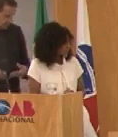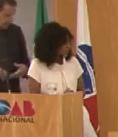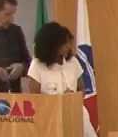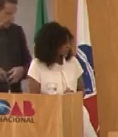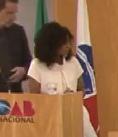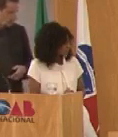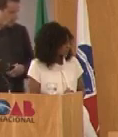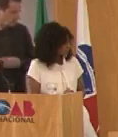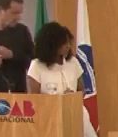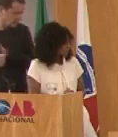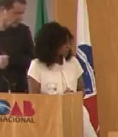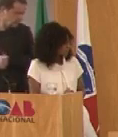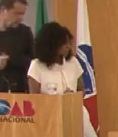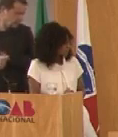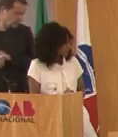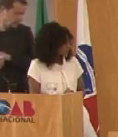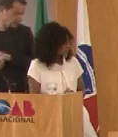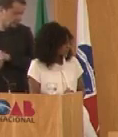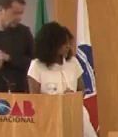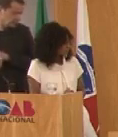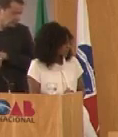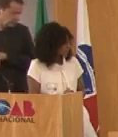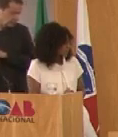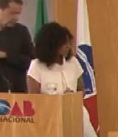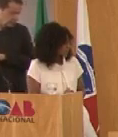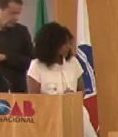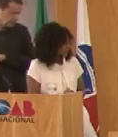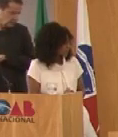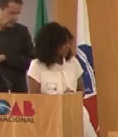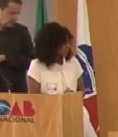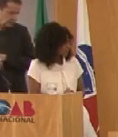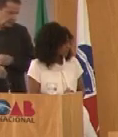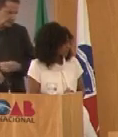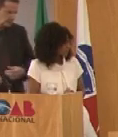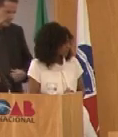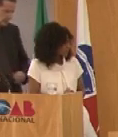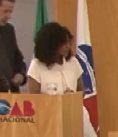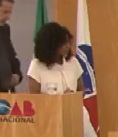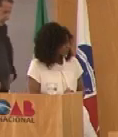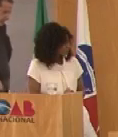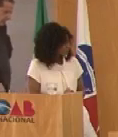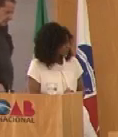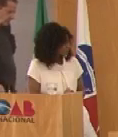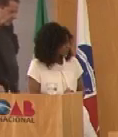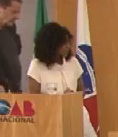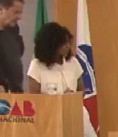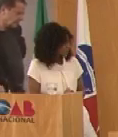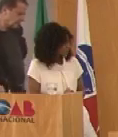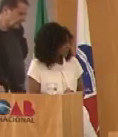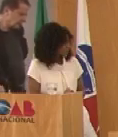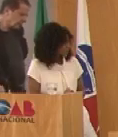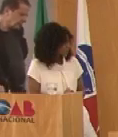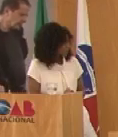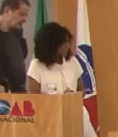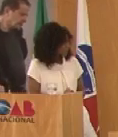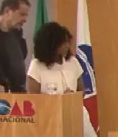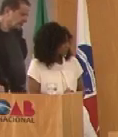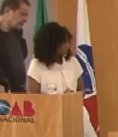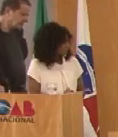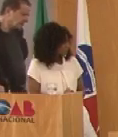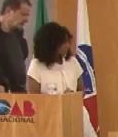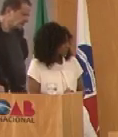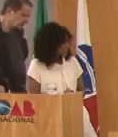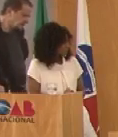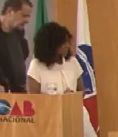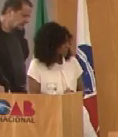as lutas por mais igualdade e por menos discriminação, uma Constituição que se organiza a partir da ideia de